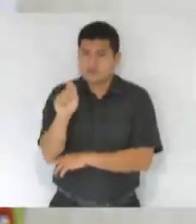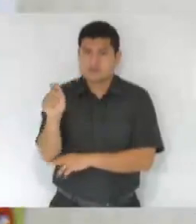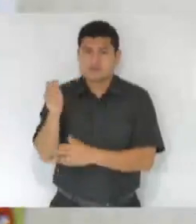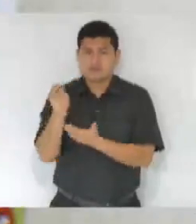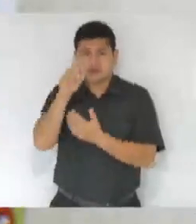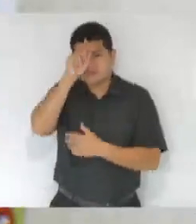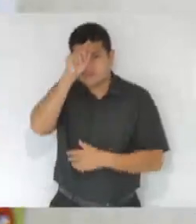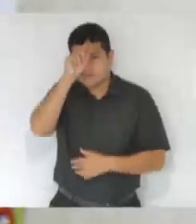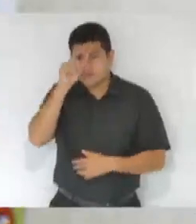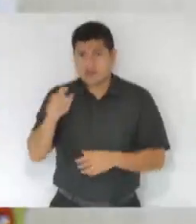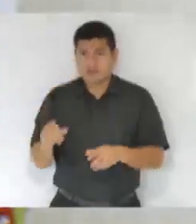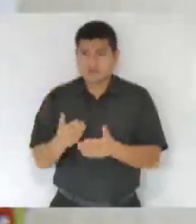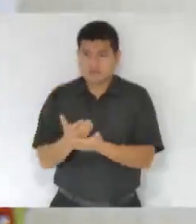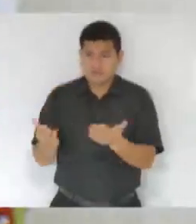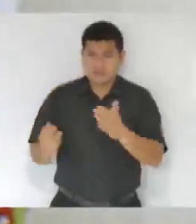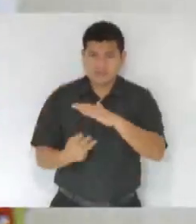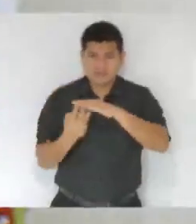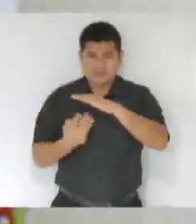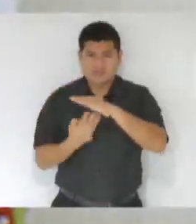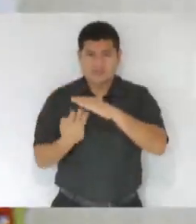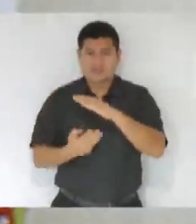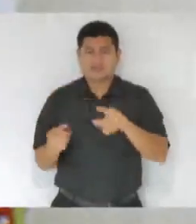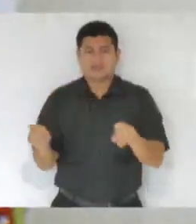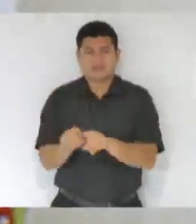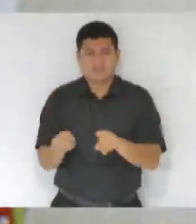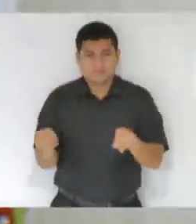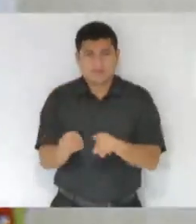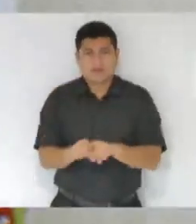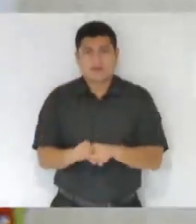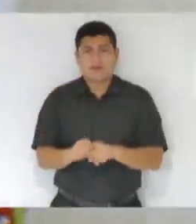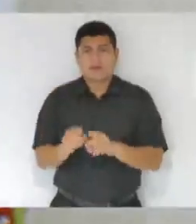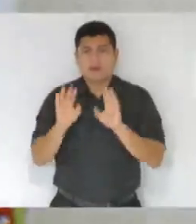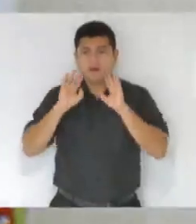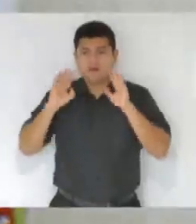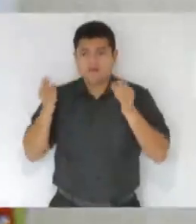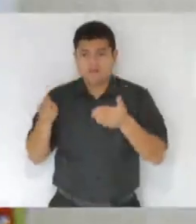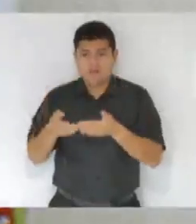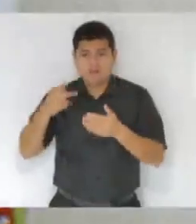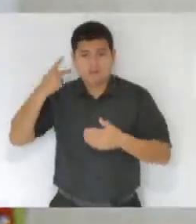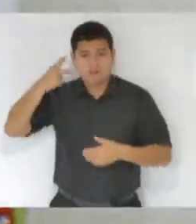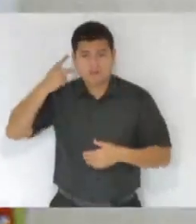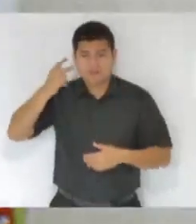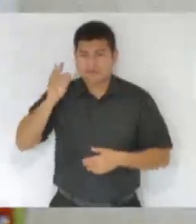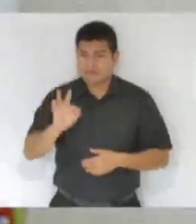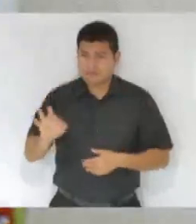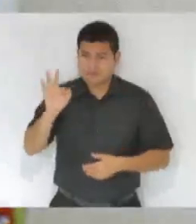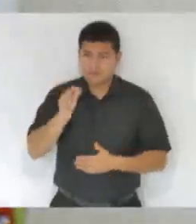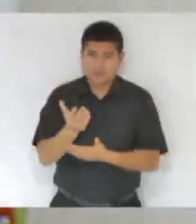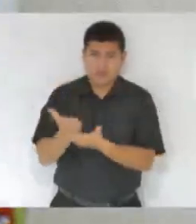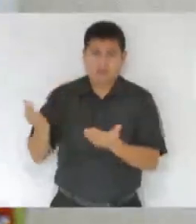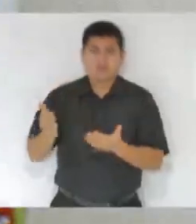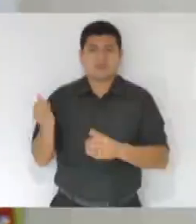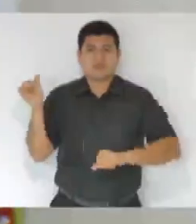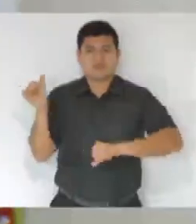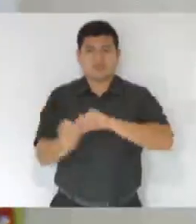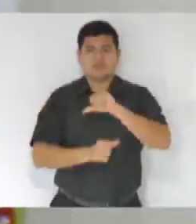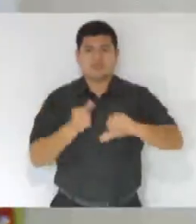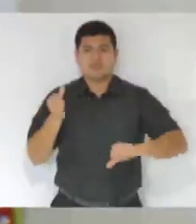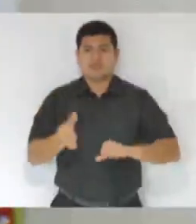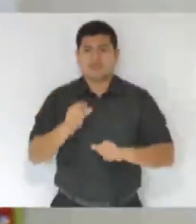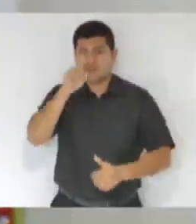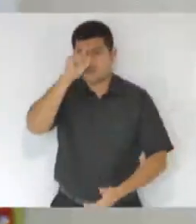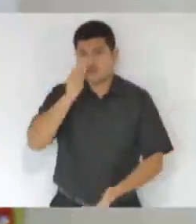Prestadores de Serviço, com o Fórum Parlamentar Federal, para revertermos essa decisão de redução de